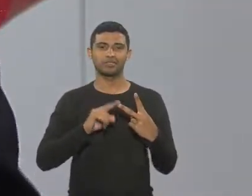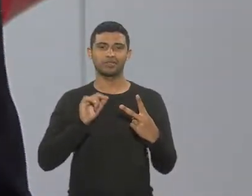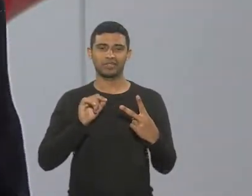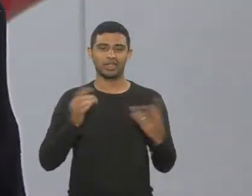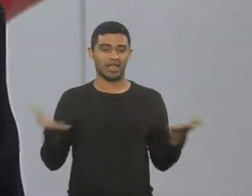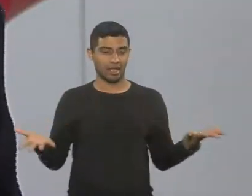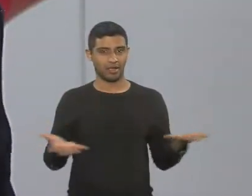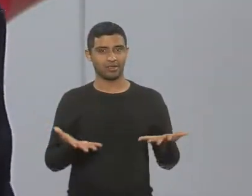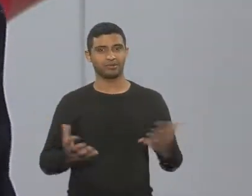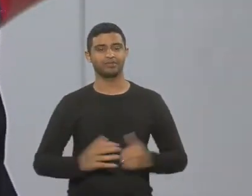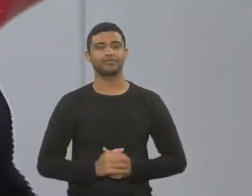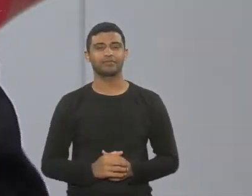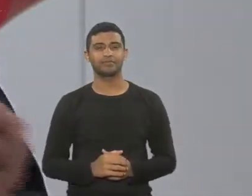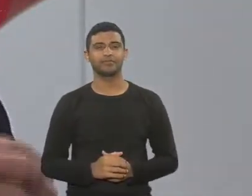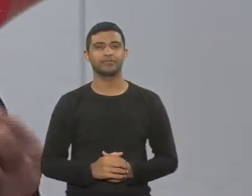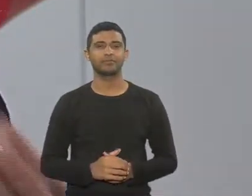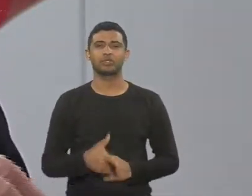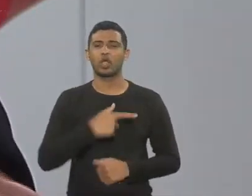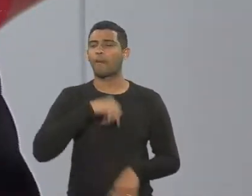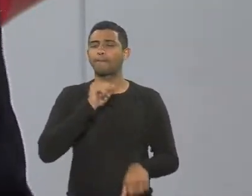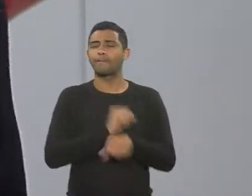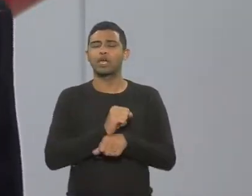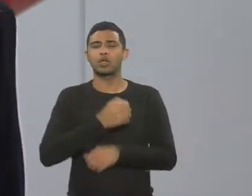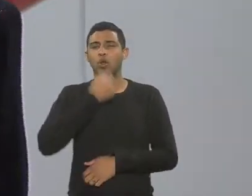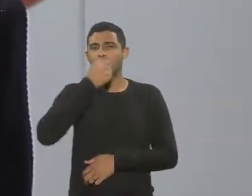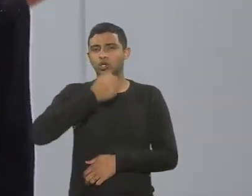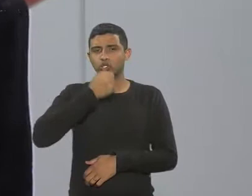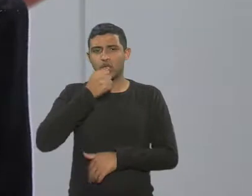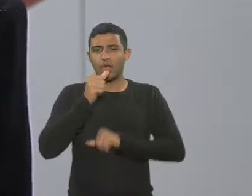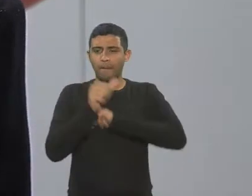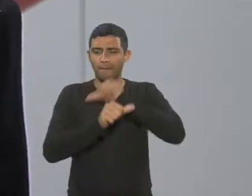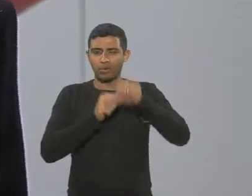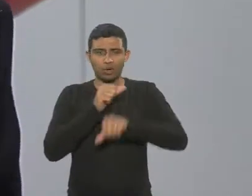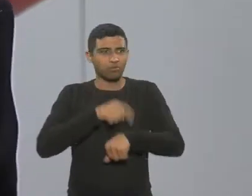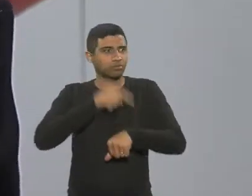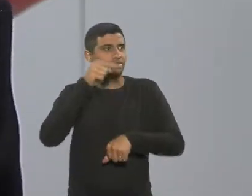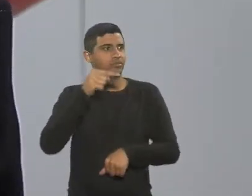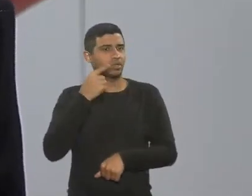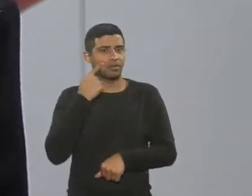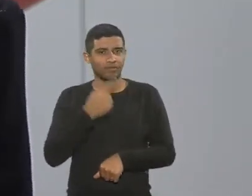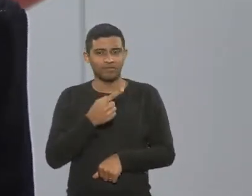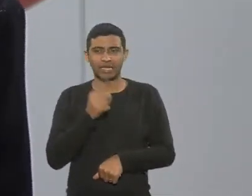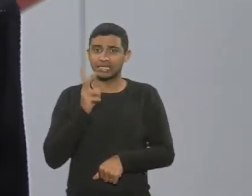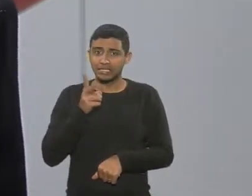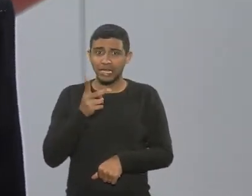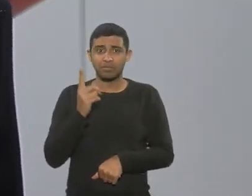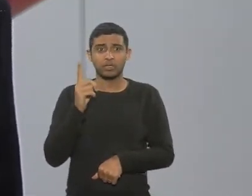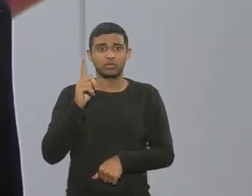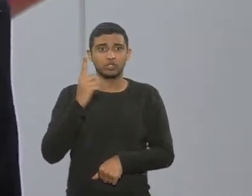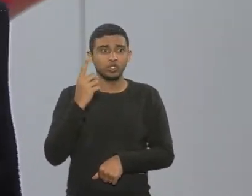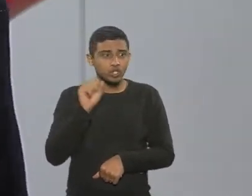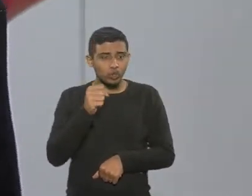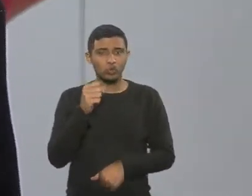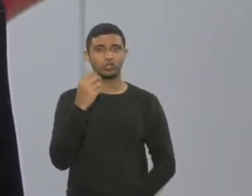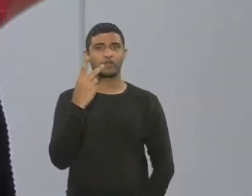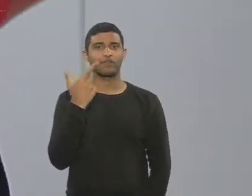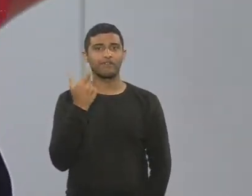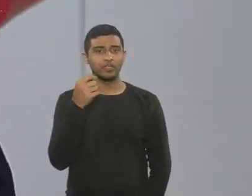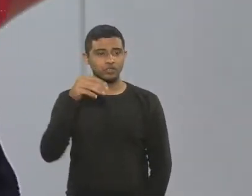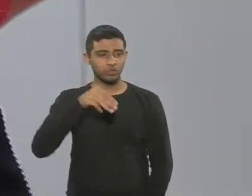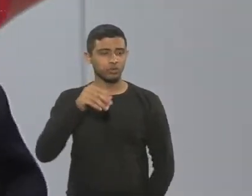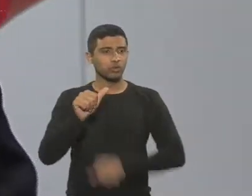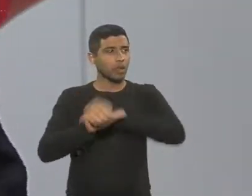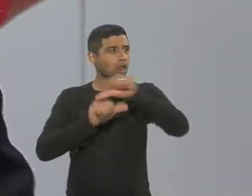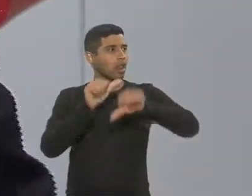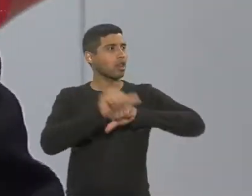do agora, a questão, assim, a gente deixou de ser jornalista para virar instantaneísta. Você tem que cobrir a notícia a cada segundo, né? Daqui a 20 minutos